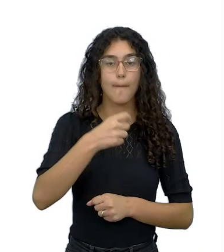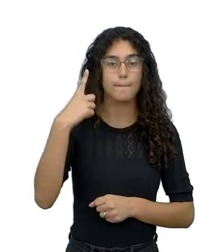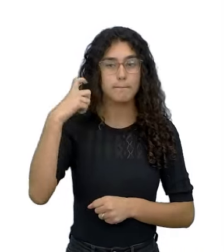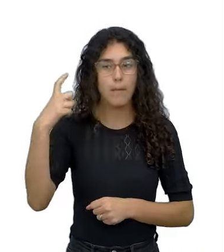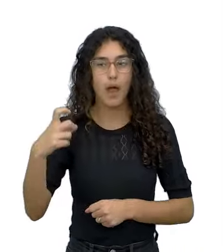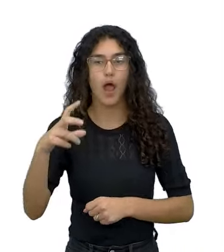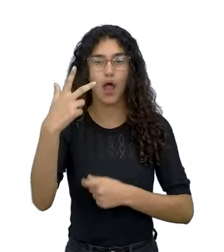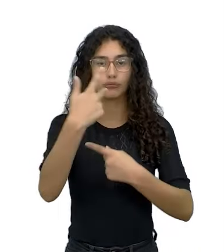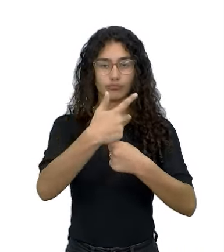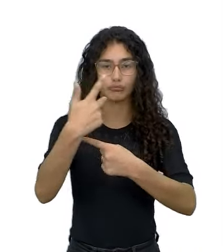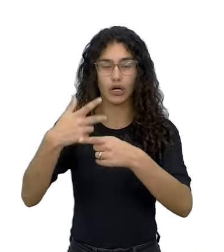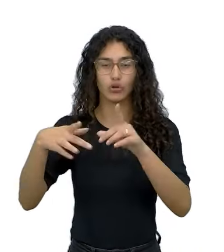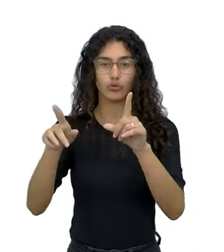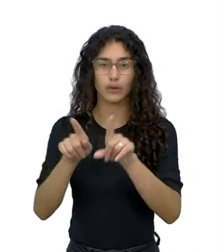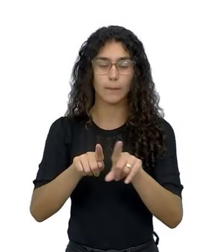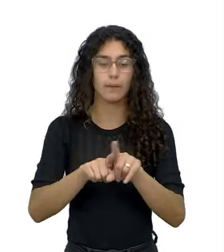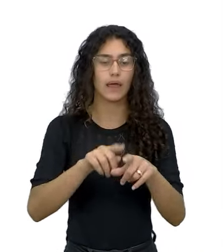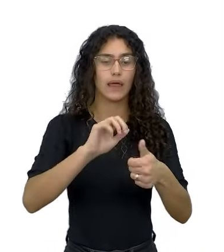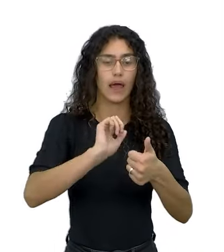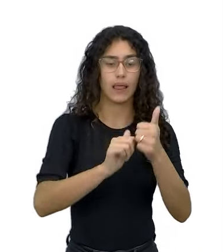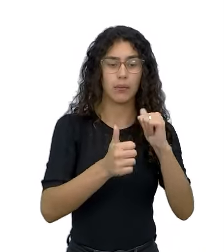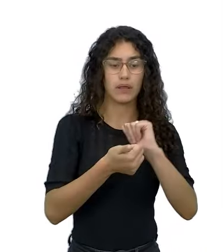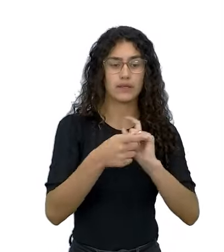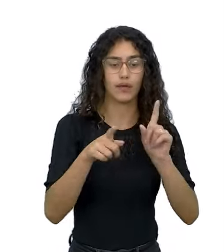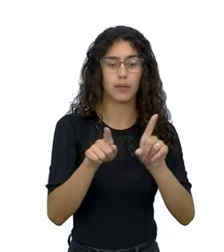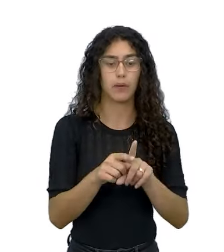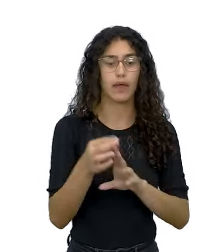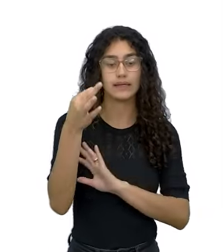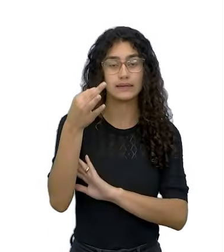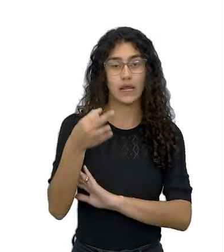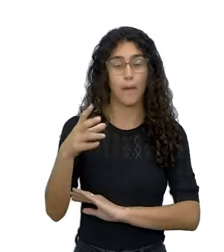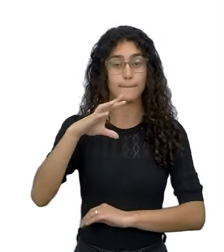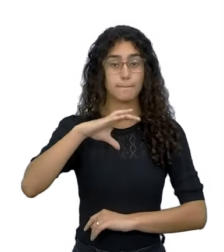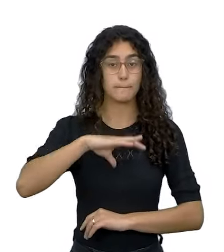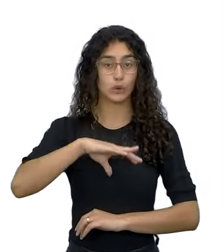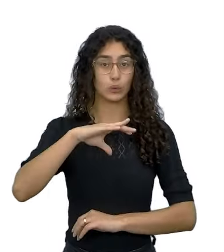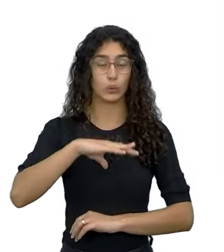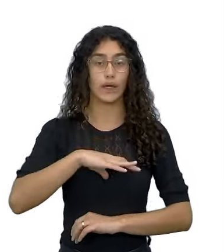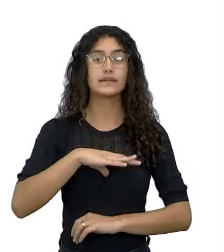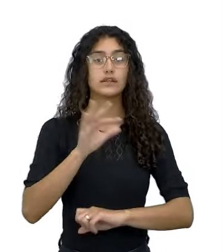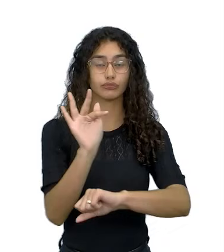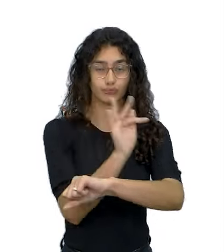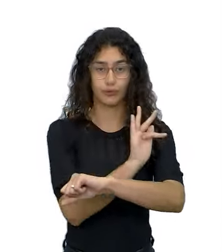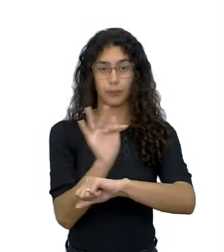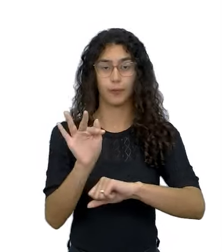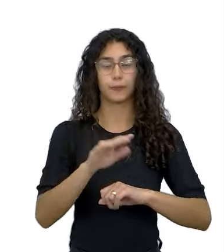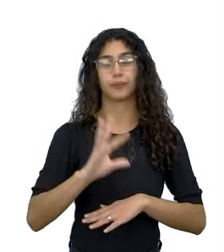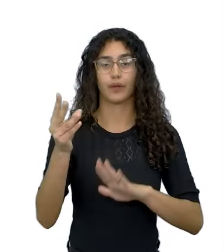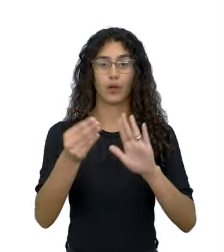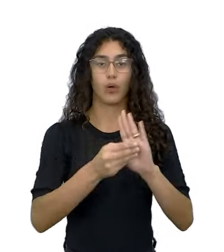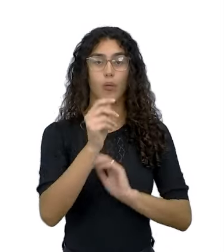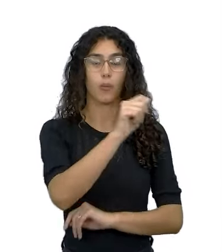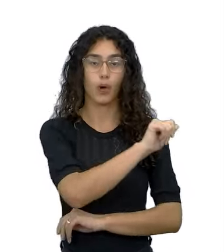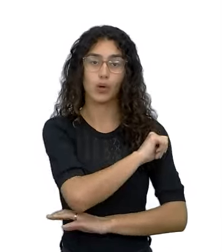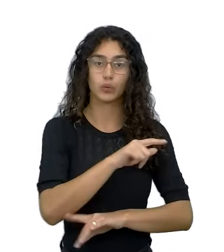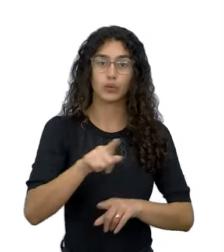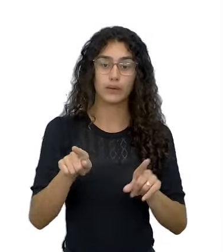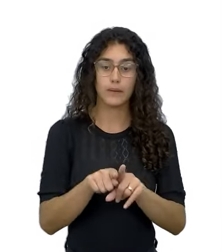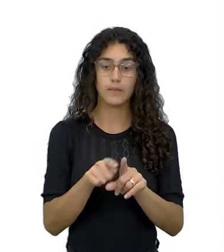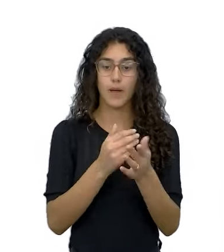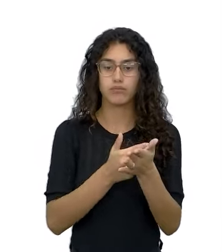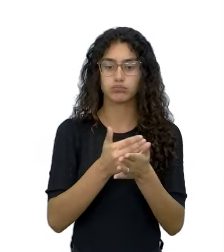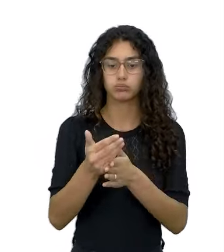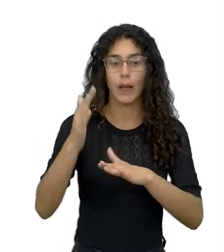caso. E adequação à norma culta, né, que é importante a gente colocar para os nossos estudantes. A gente observa que